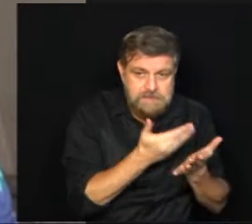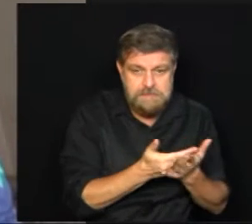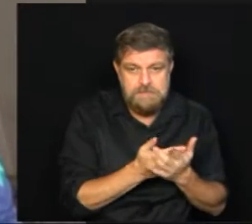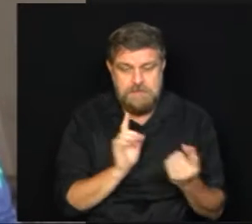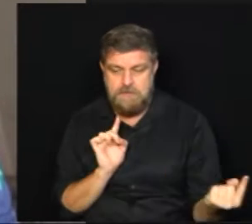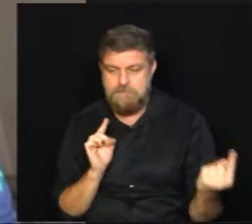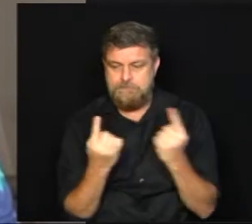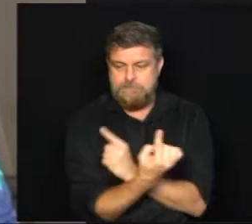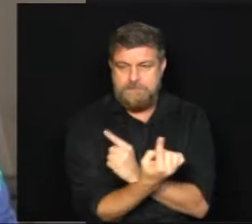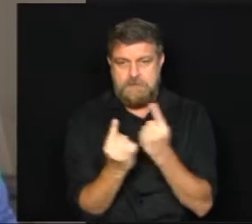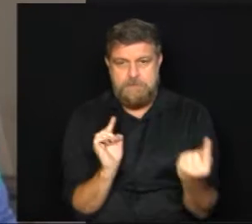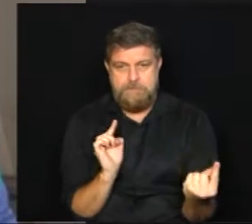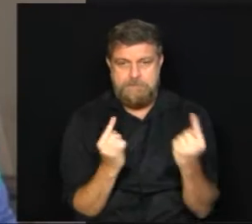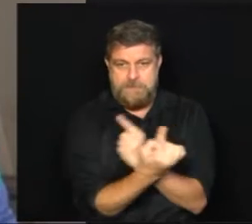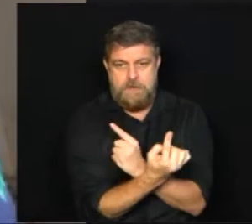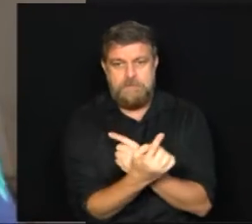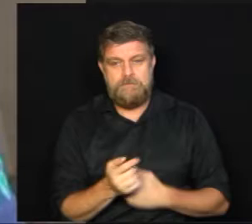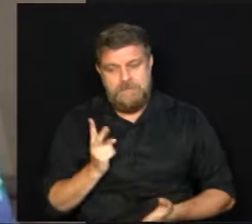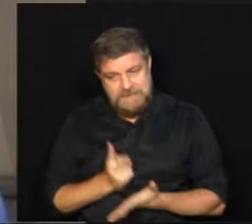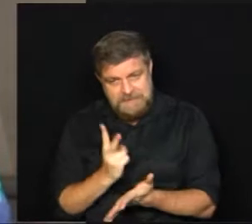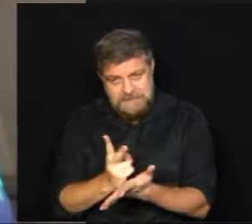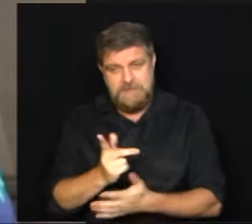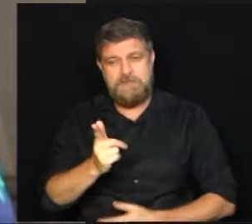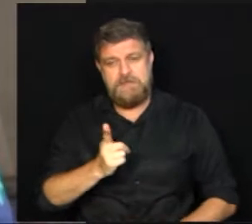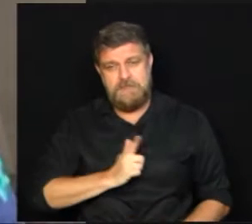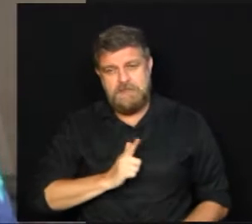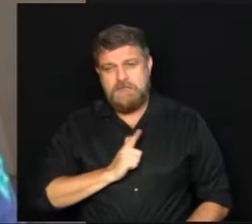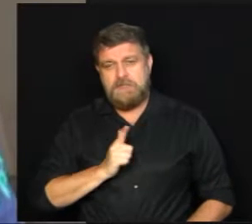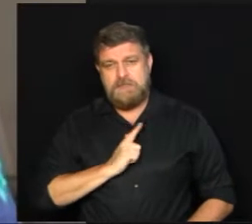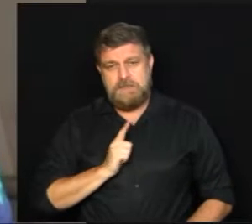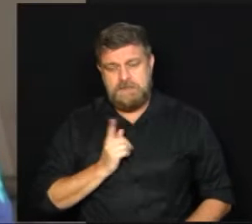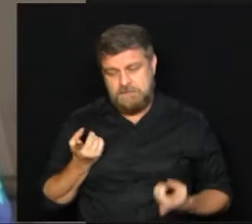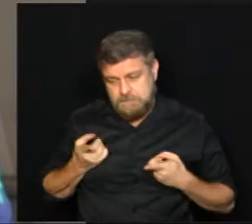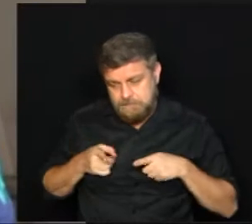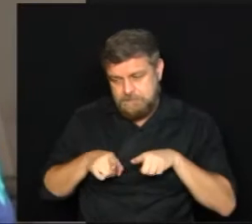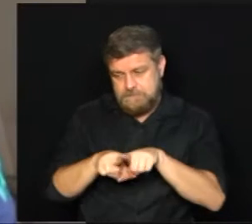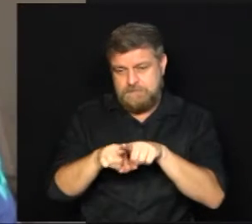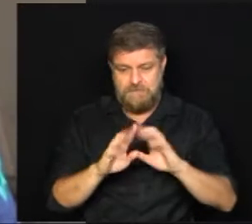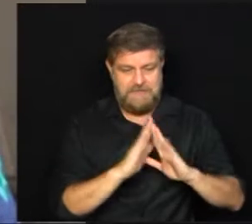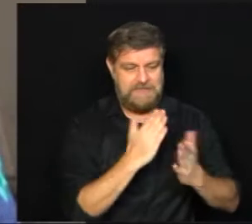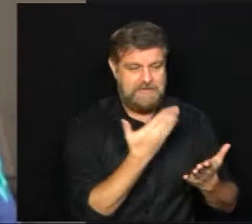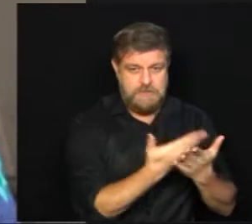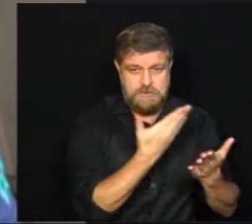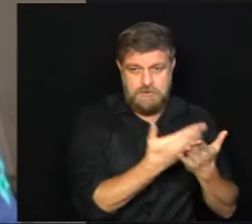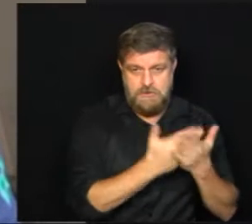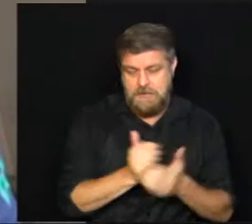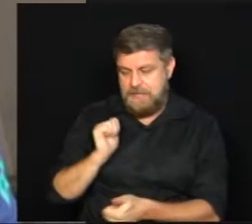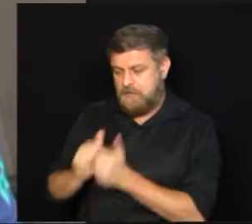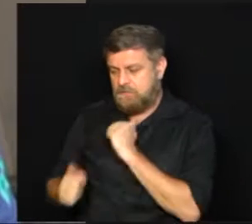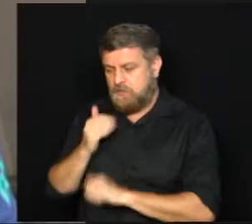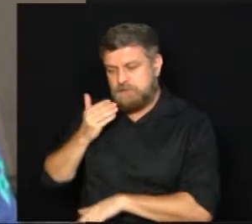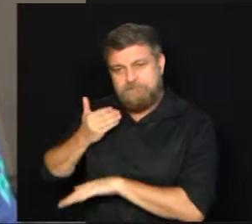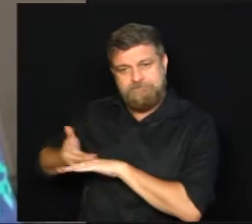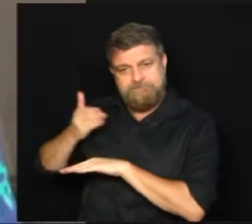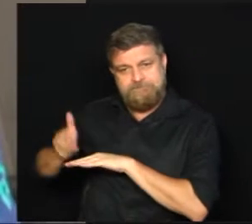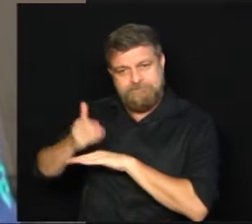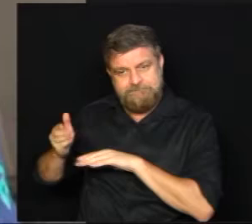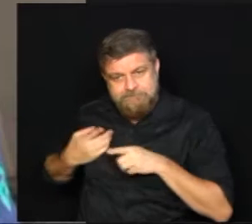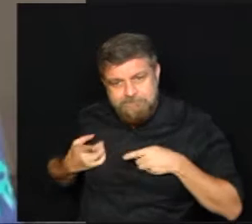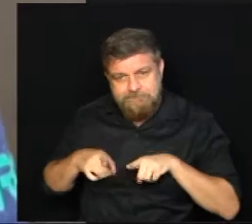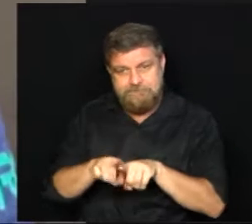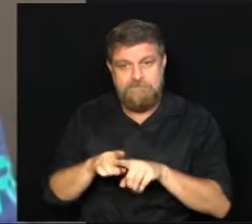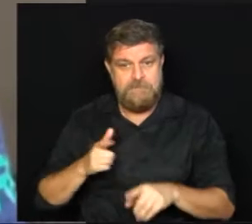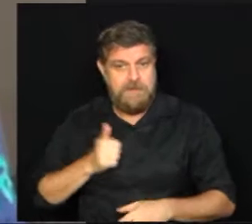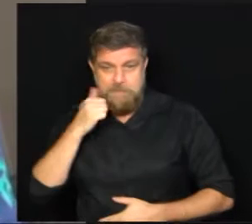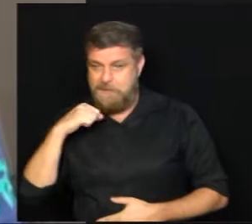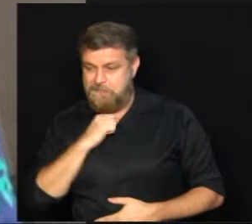tarde e estudava de manhã. Sempre teve um conselhamento assim, entre a escola e o esporte. Até porque minha mãe